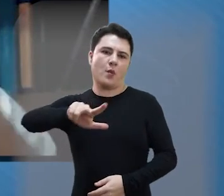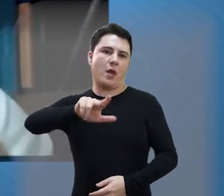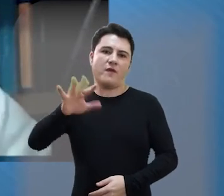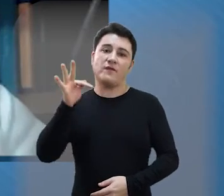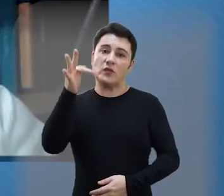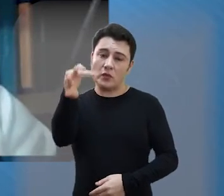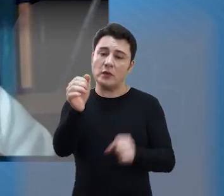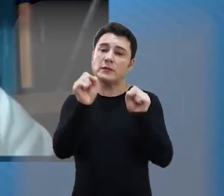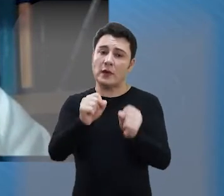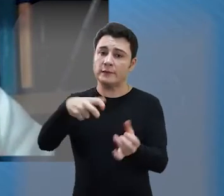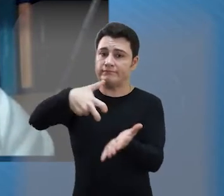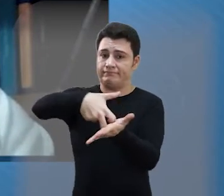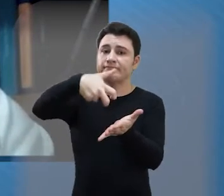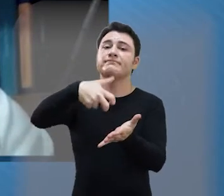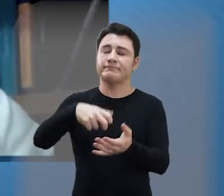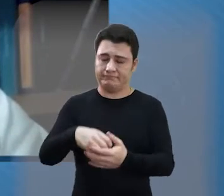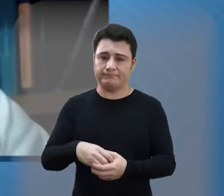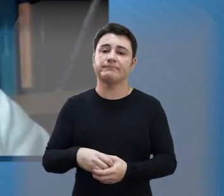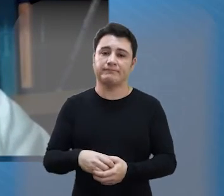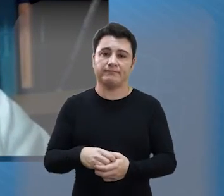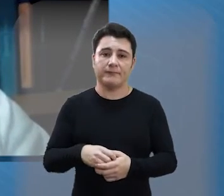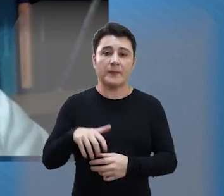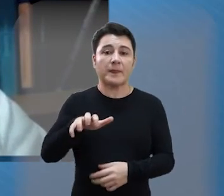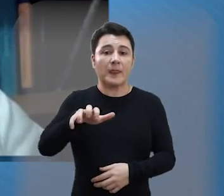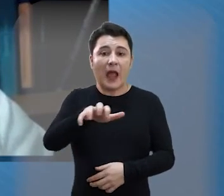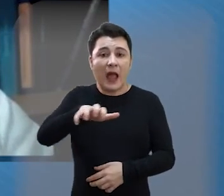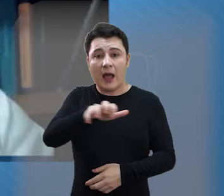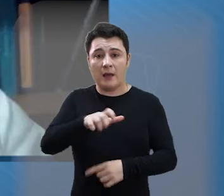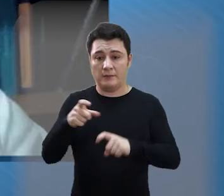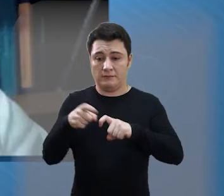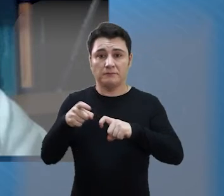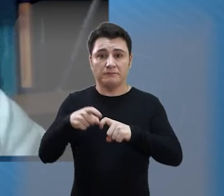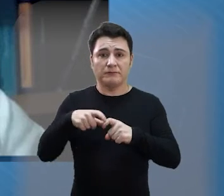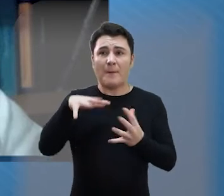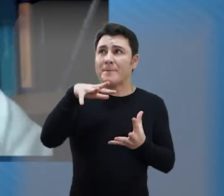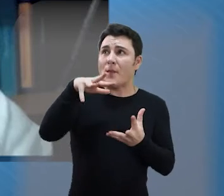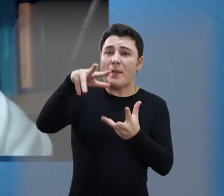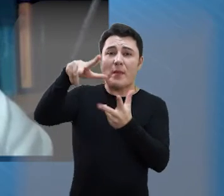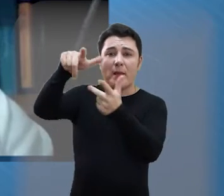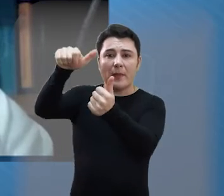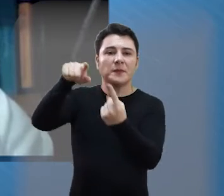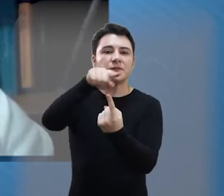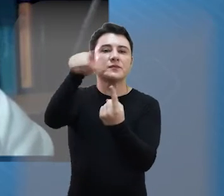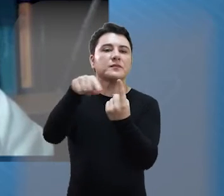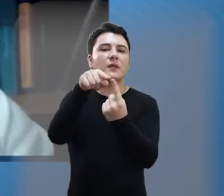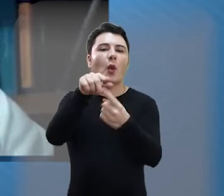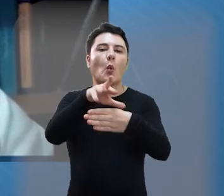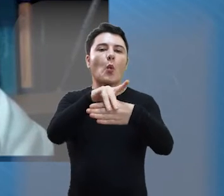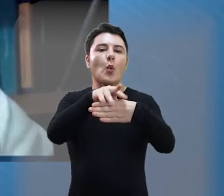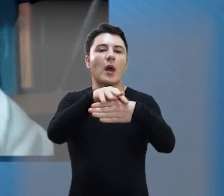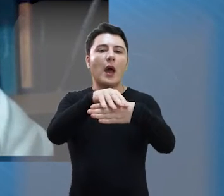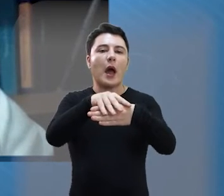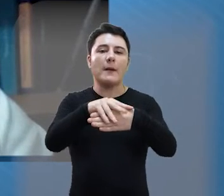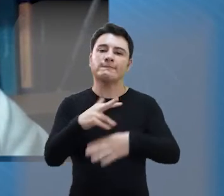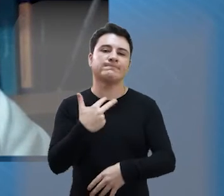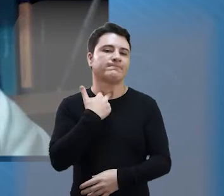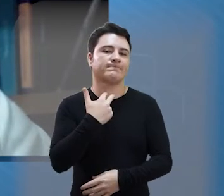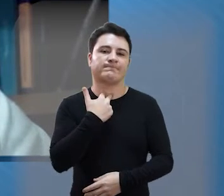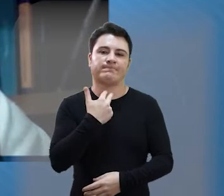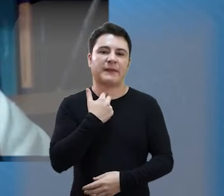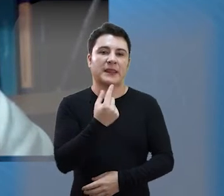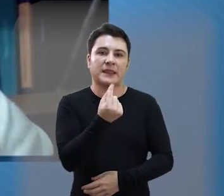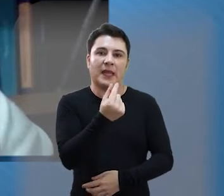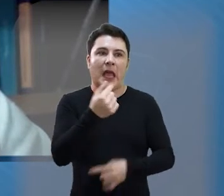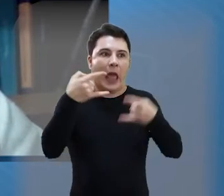isso é sujeito, é passível, né, inclusive de punições éticas. Veja, a medicina, na grande maioria